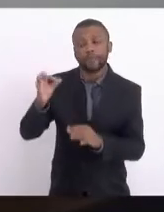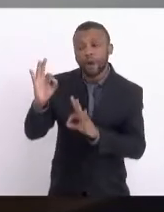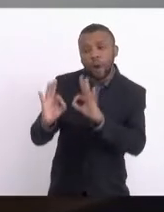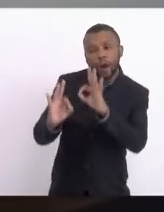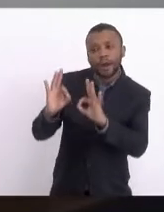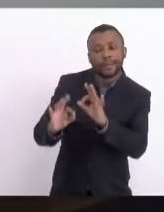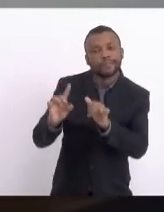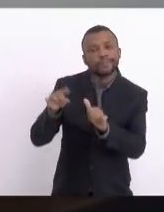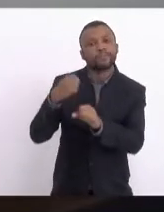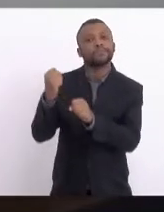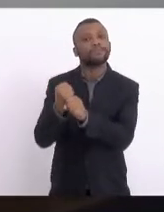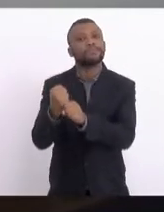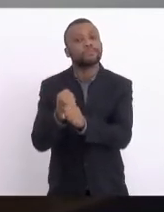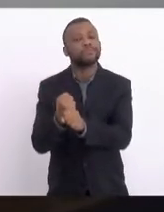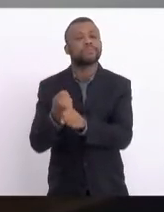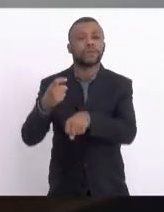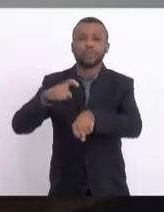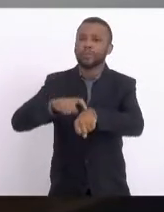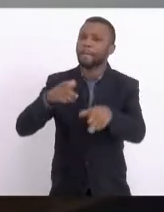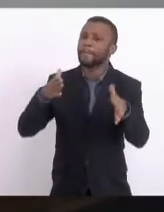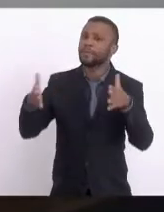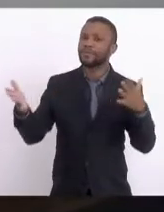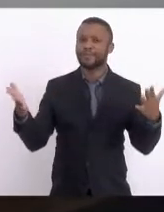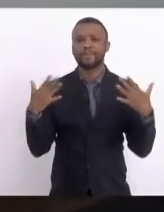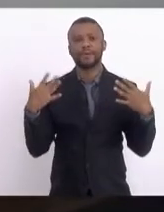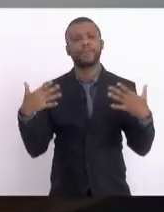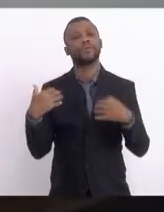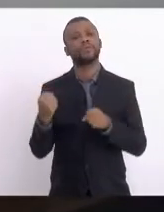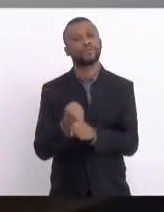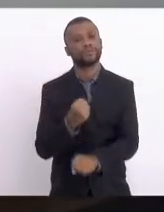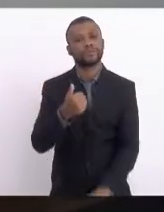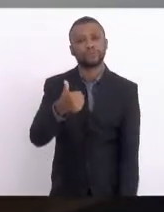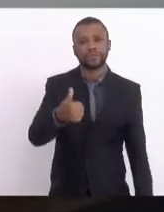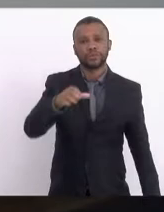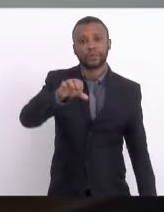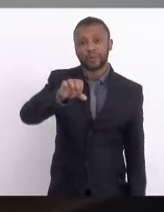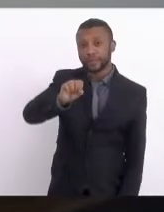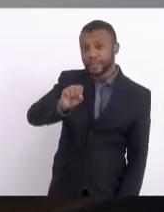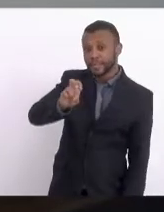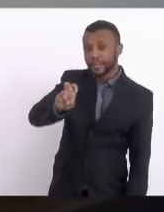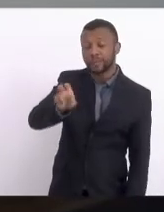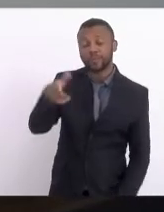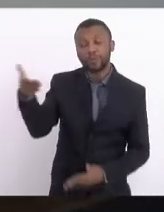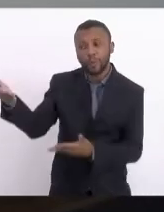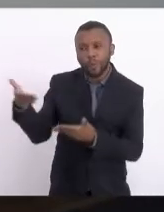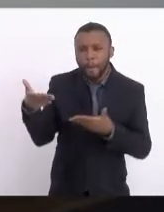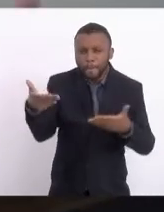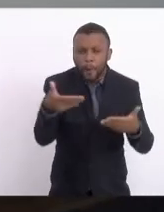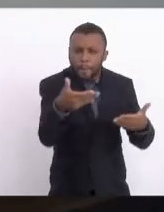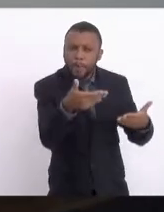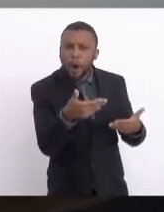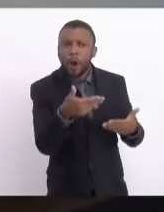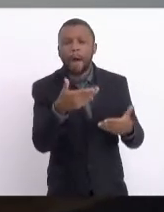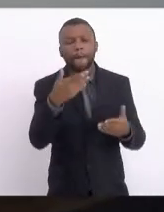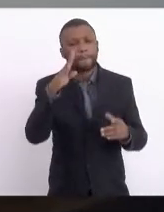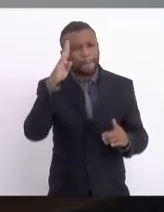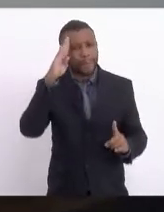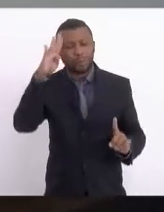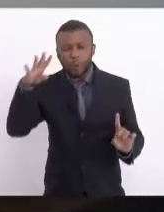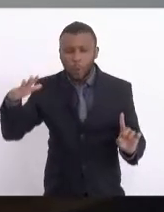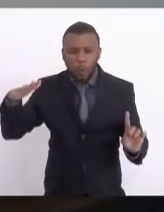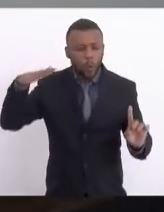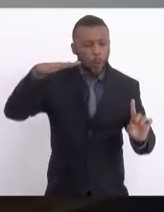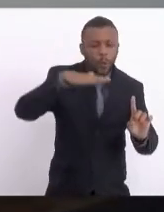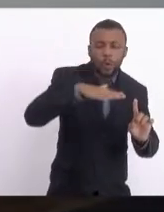no verão de 85, quando grandes nomes da música internacional aqui